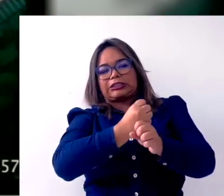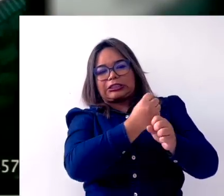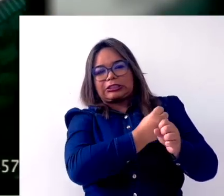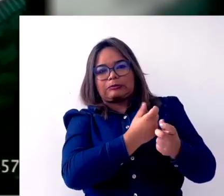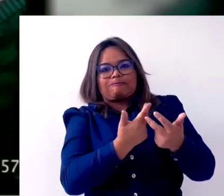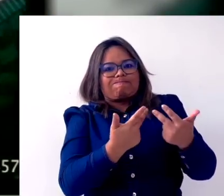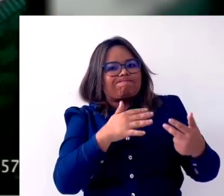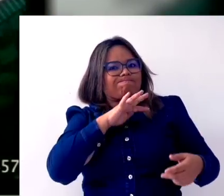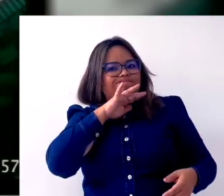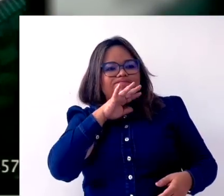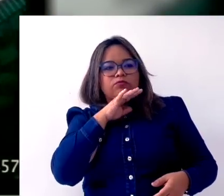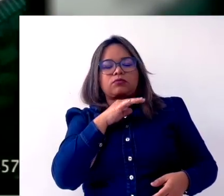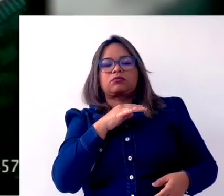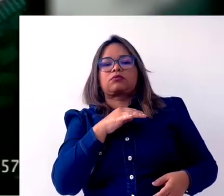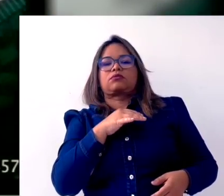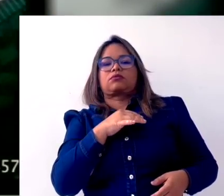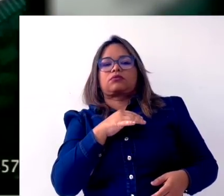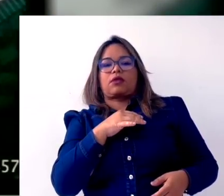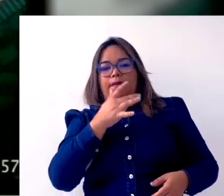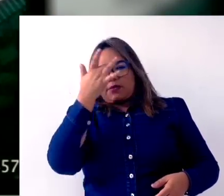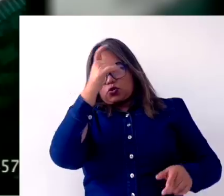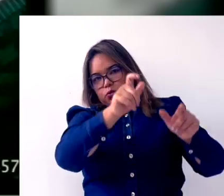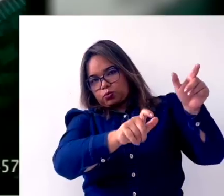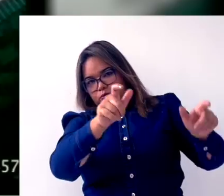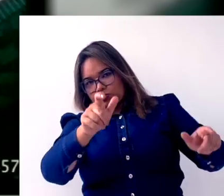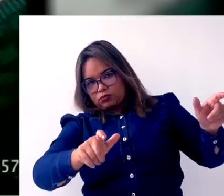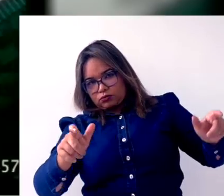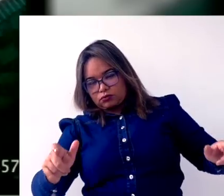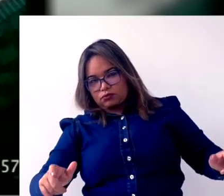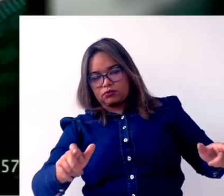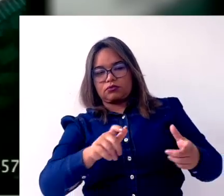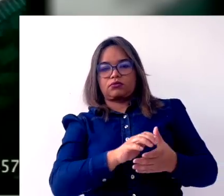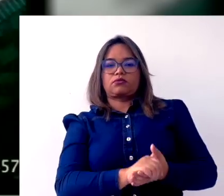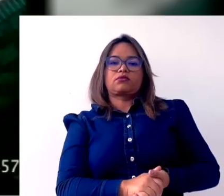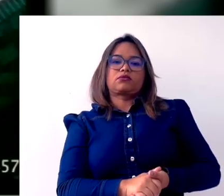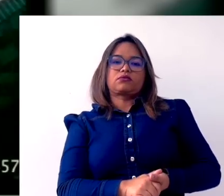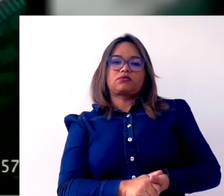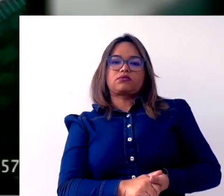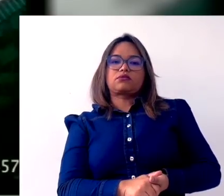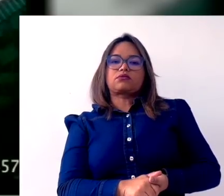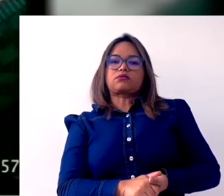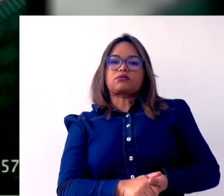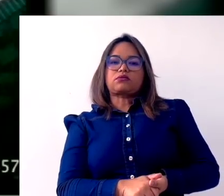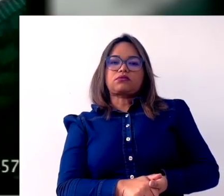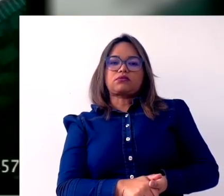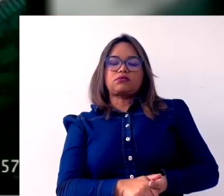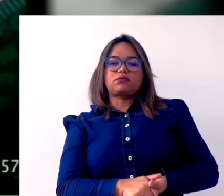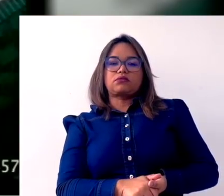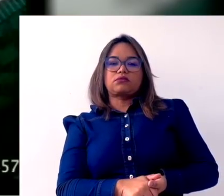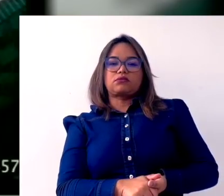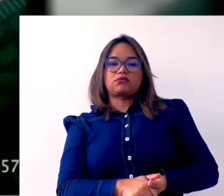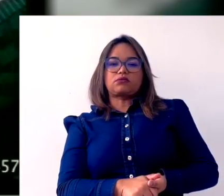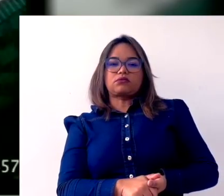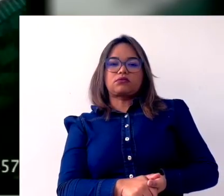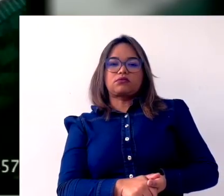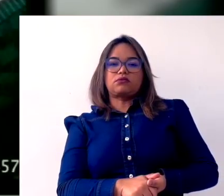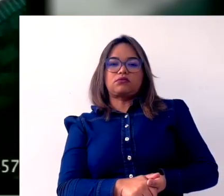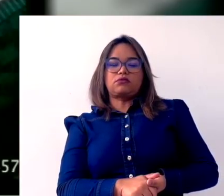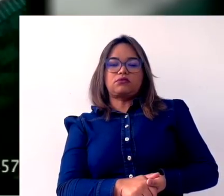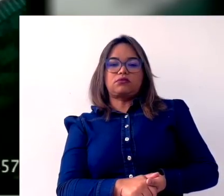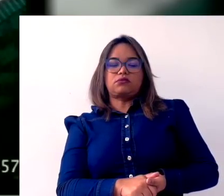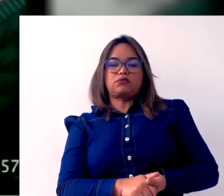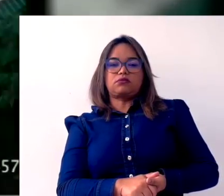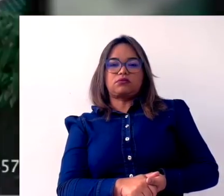severas, até mesmo a pena de morte. Ela executou essas penalidades, como se tivesse sido ferida de